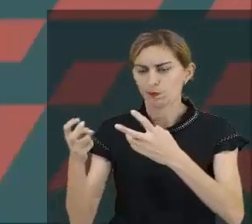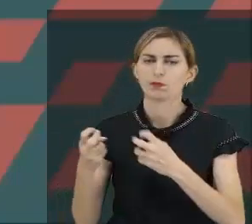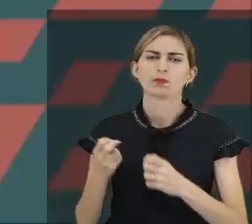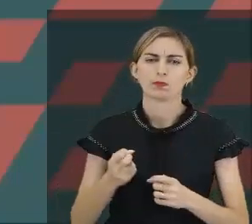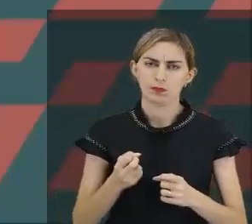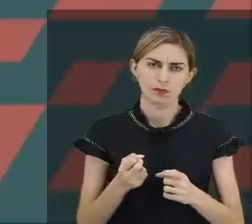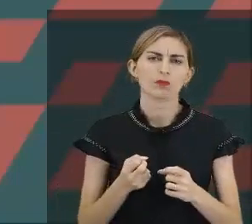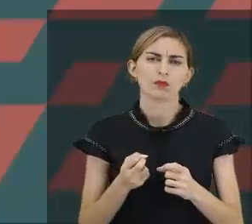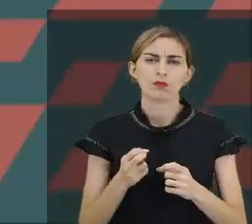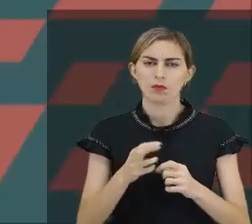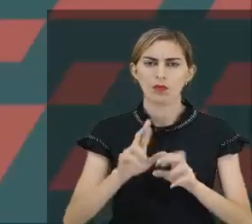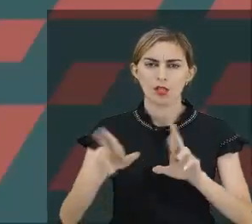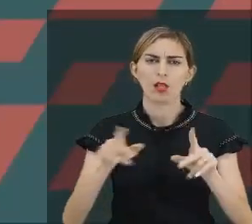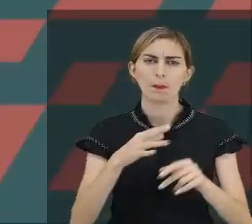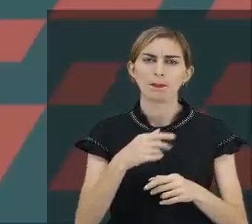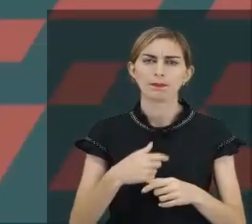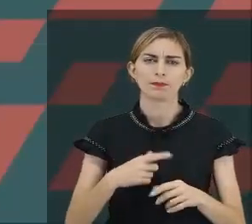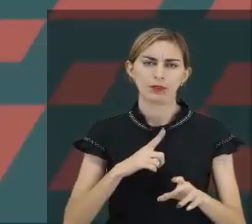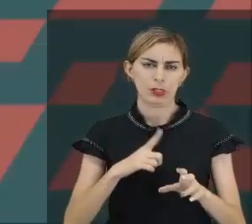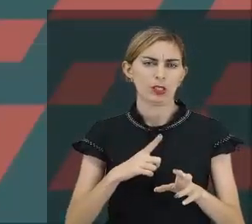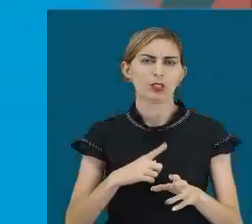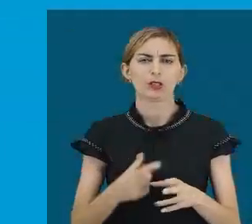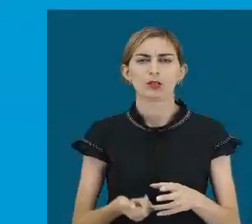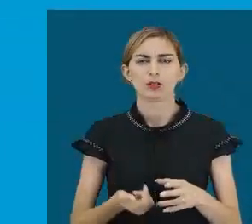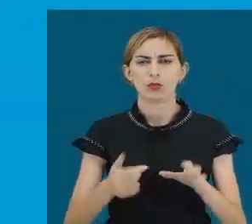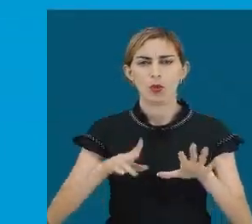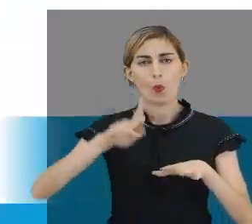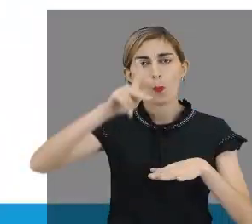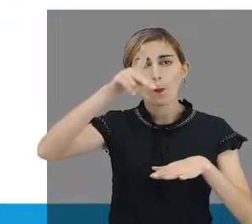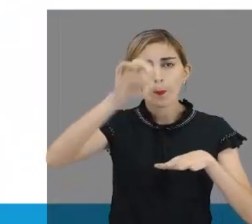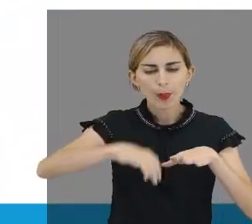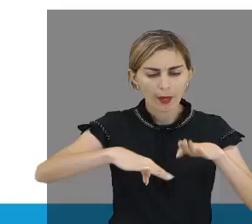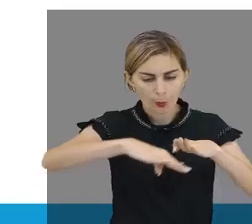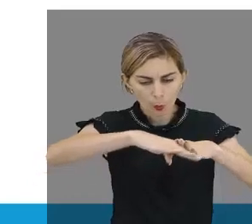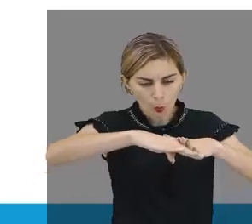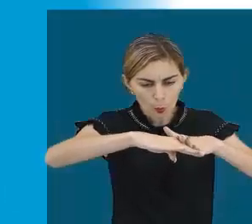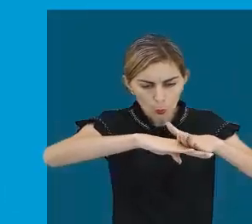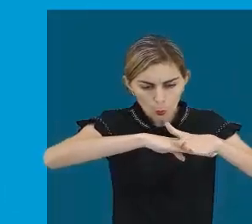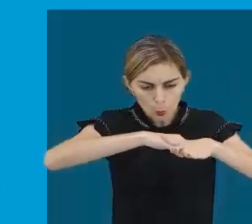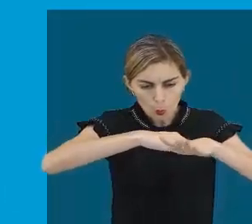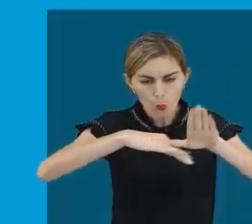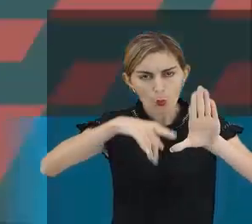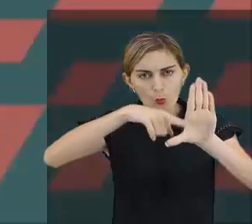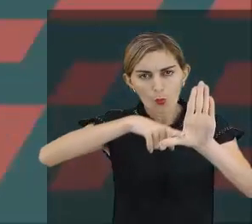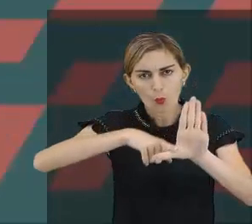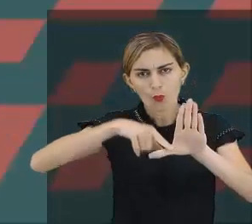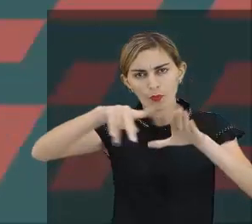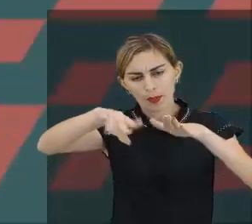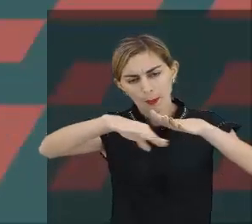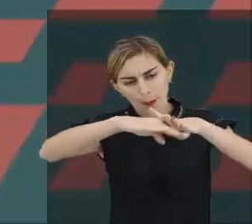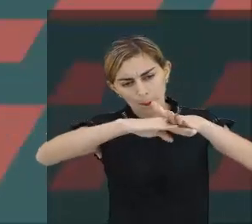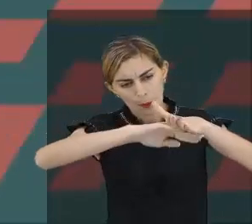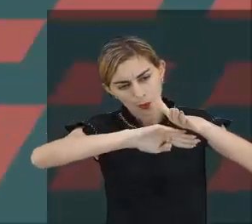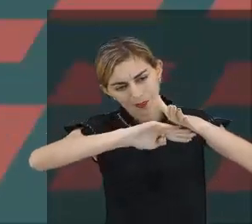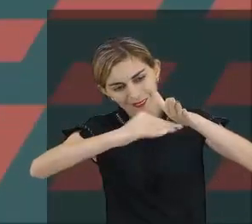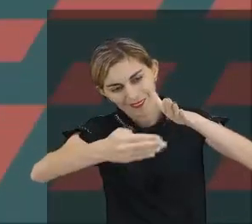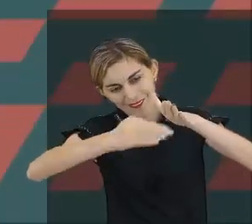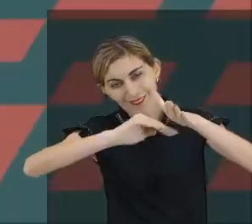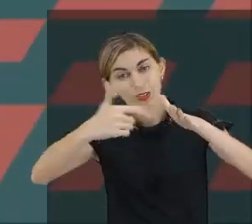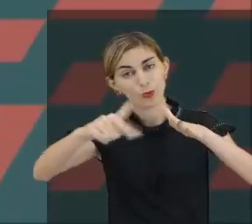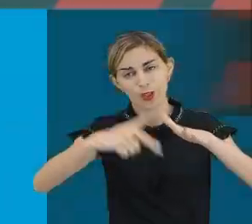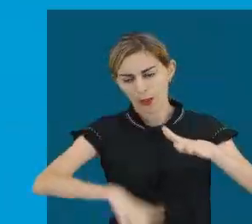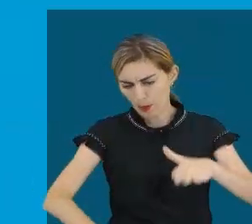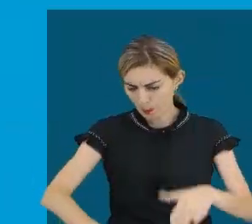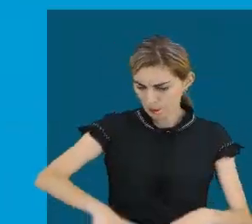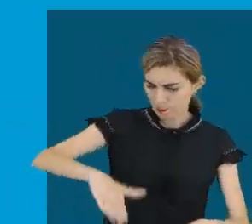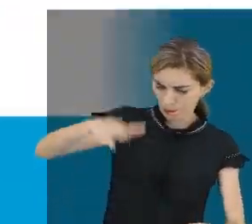vai perceber que é muito presente. O pé plano, né? O pé plano você vai perceber mais quando a